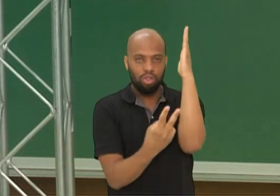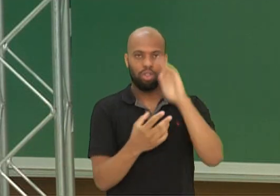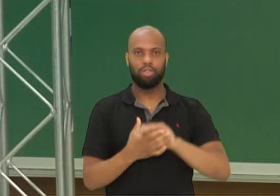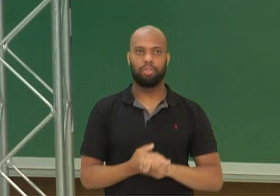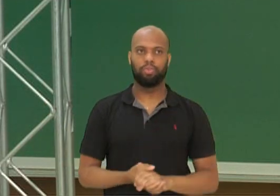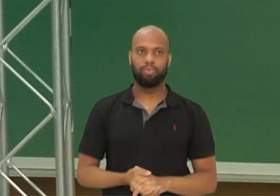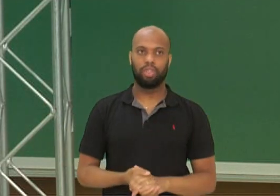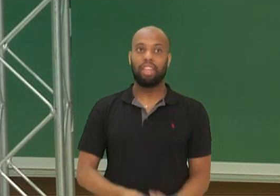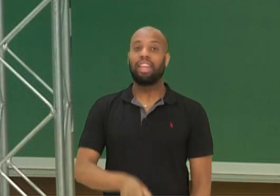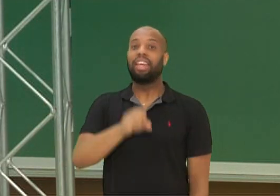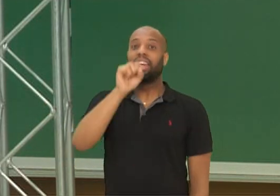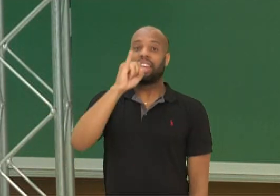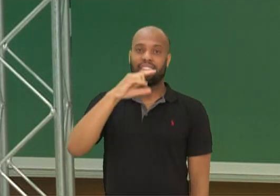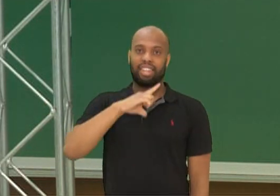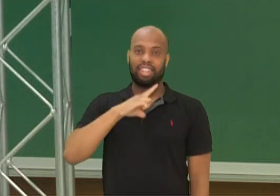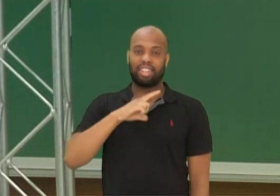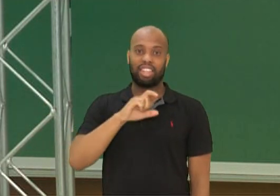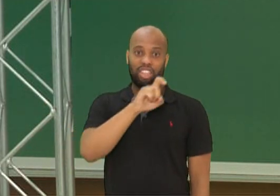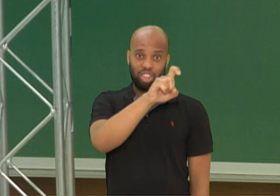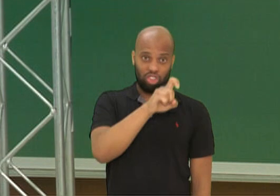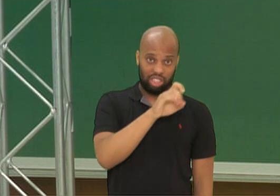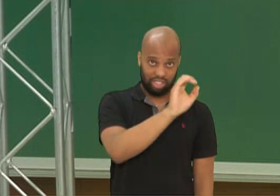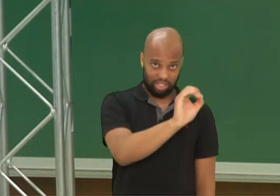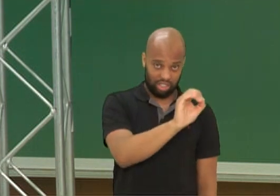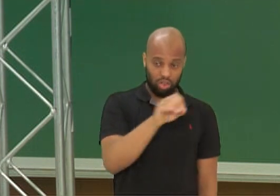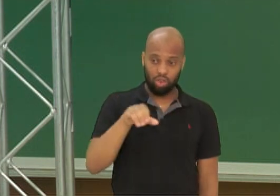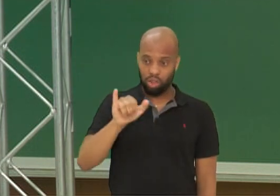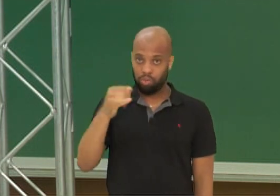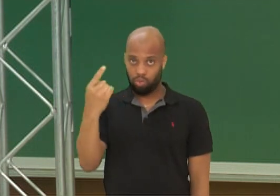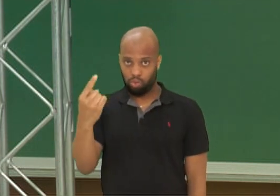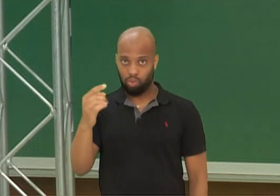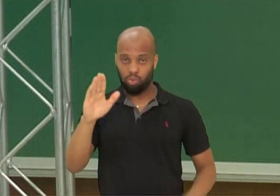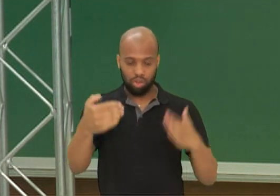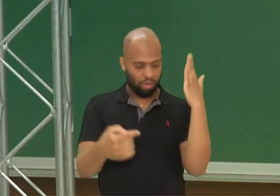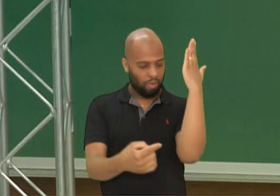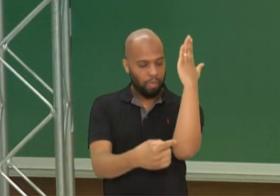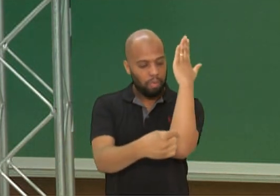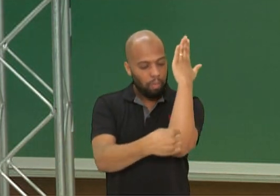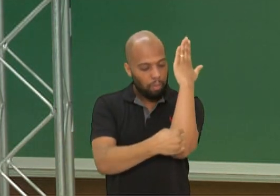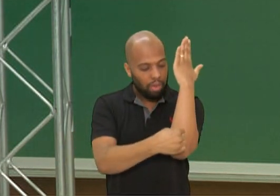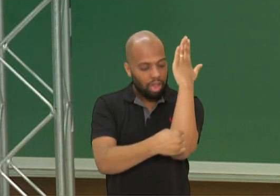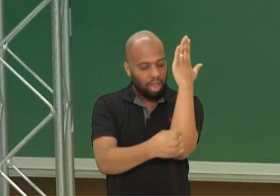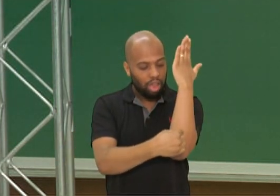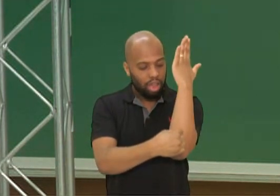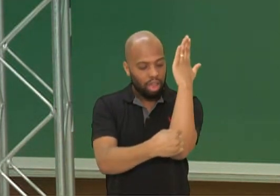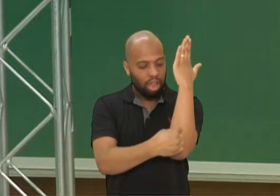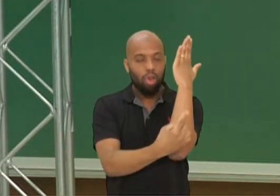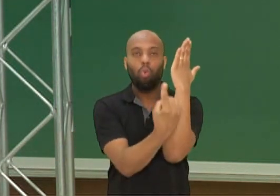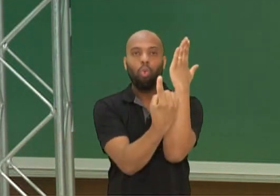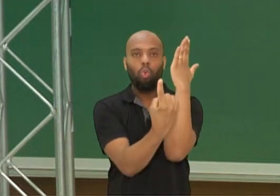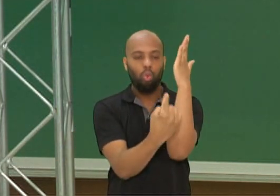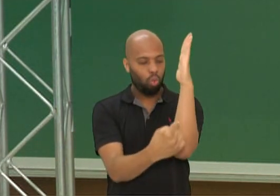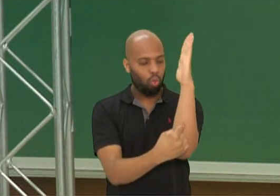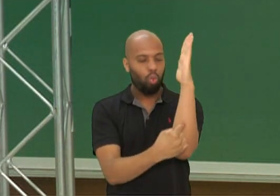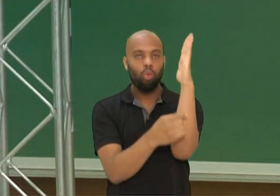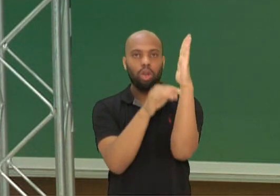você marca em cima do eixo y, no ponto 1. Está aqui marcadinho no ponto 1.